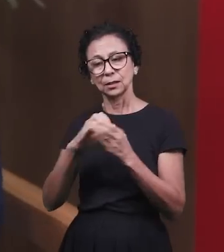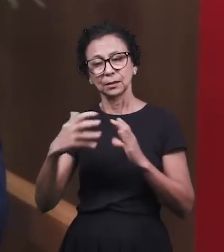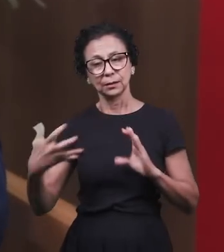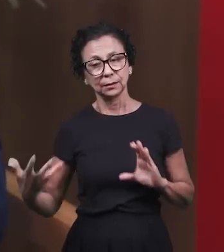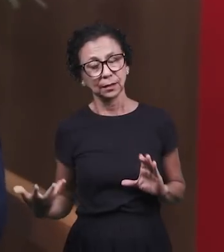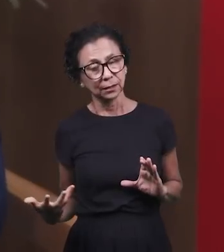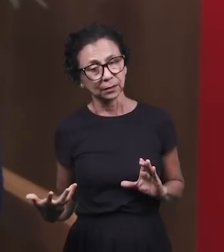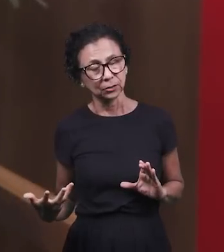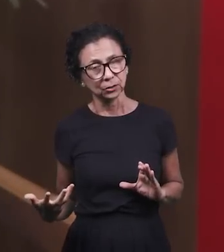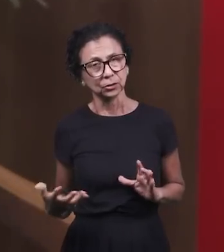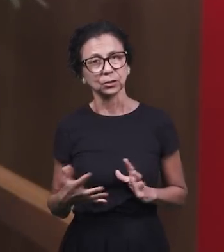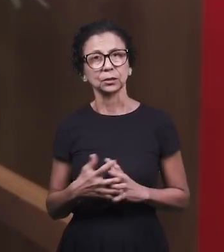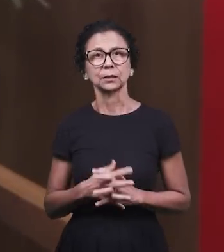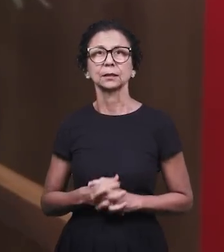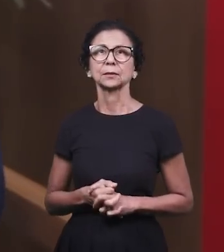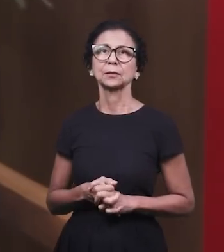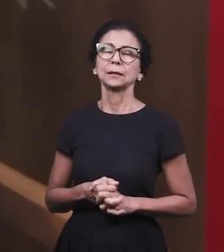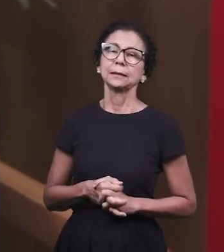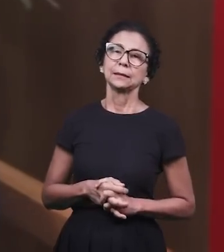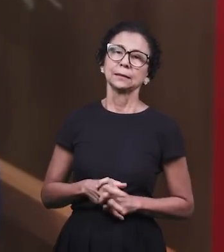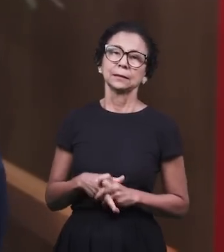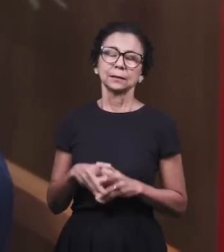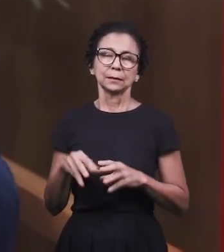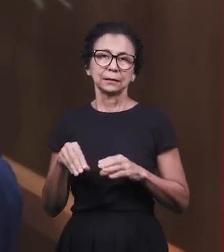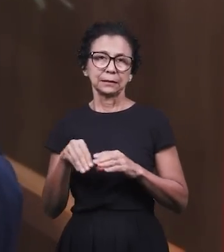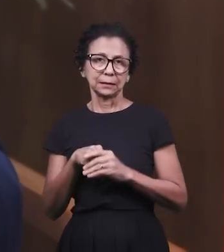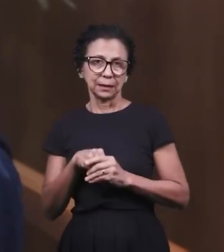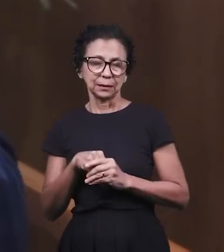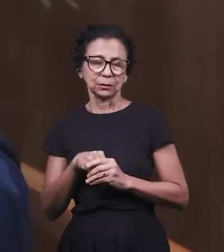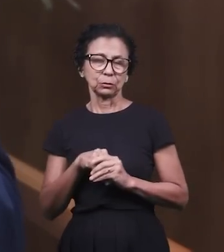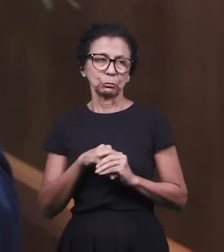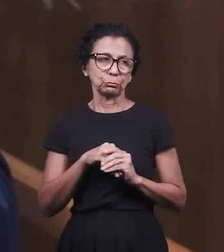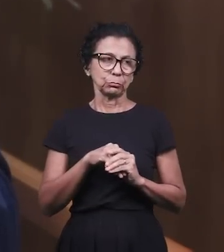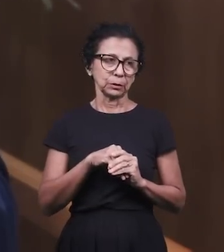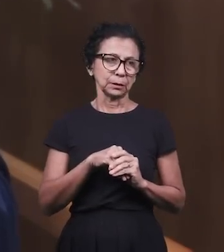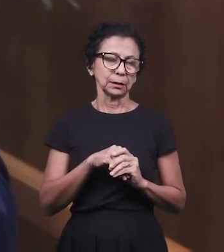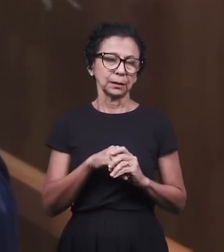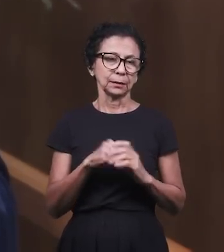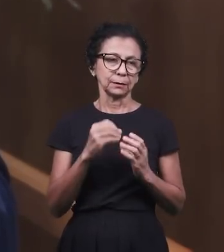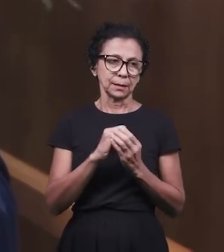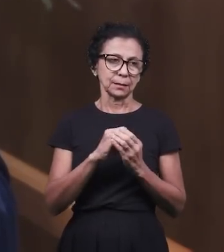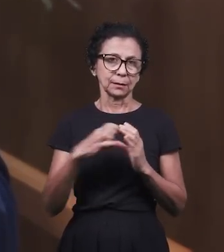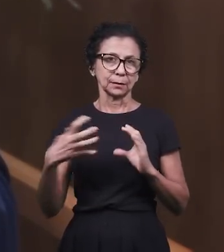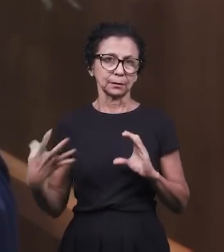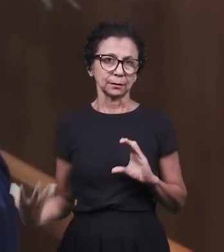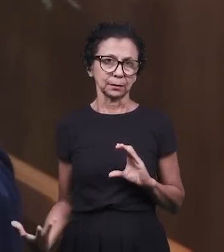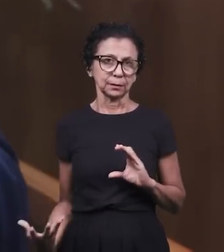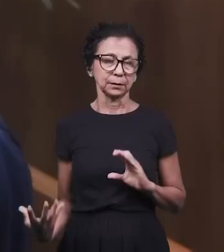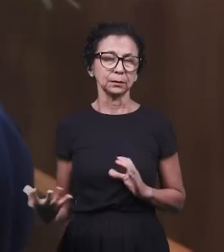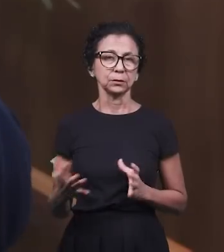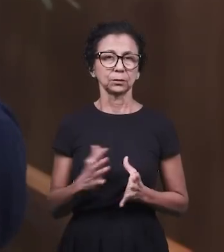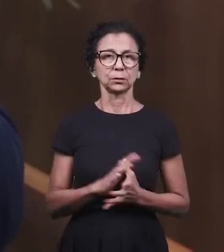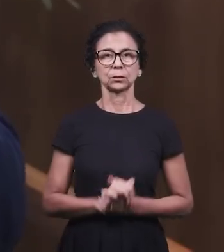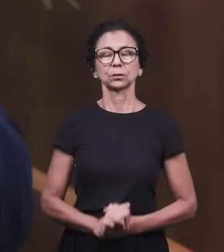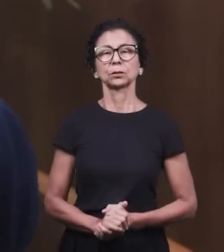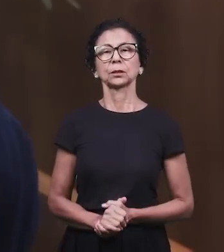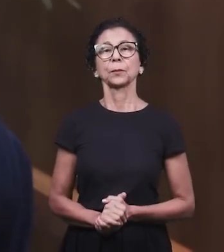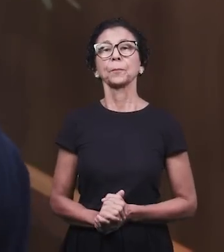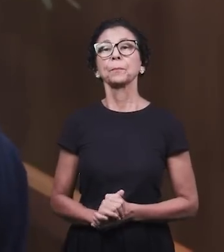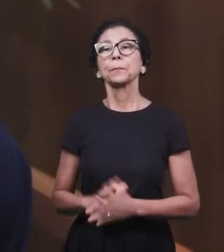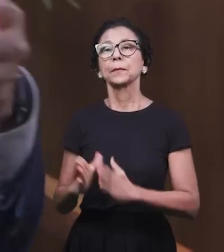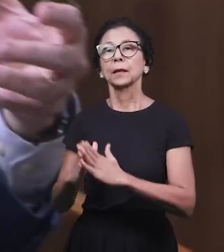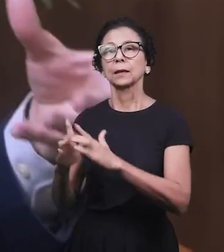que nesse aspecto aqui bem ressaltado pelo Daniel, a